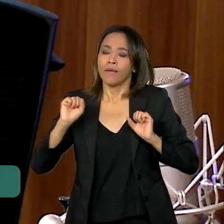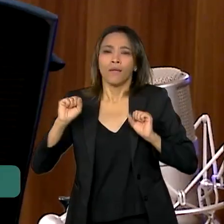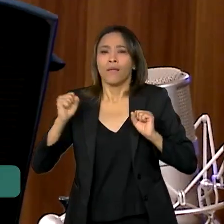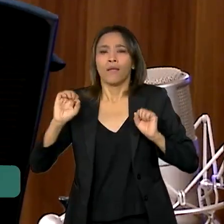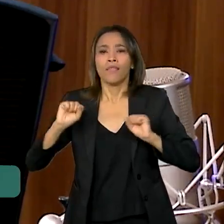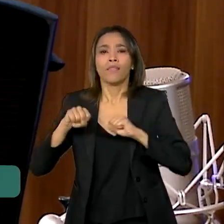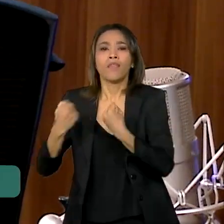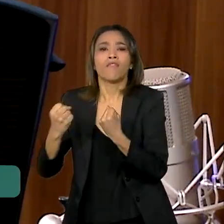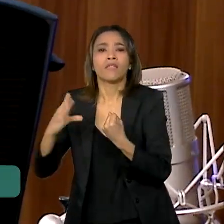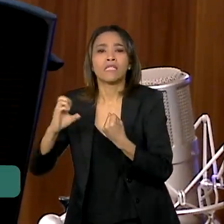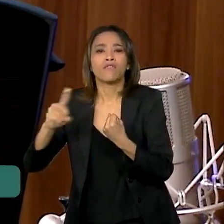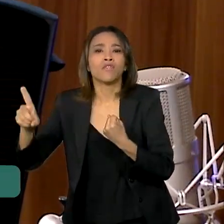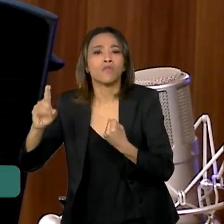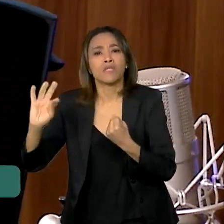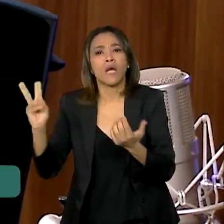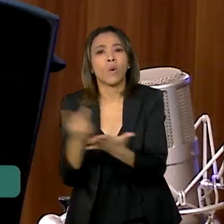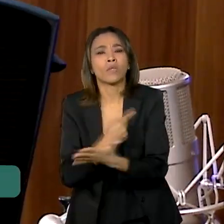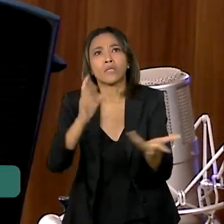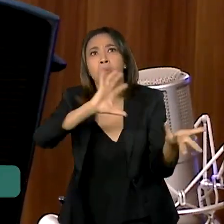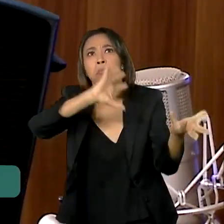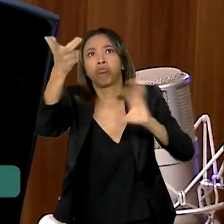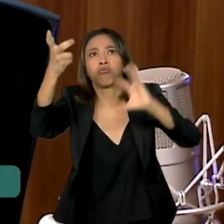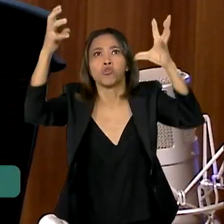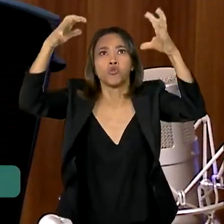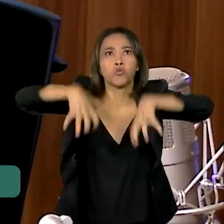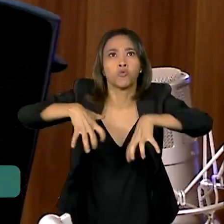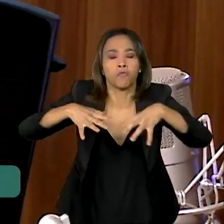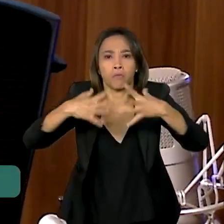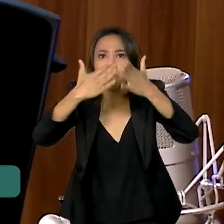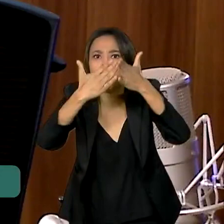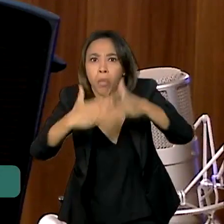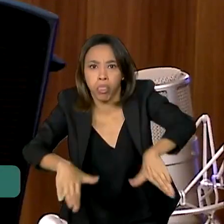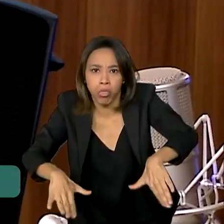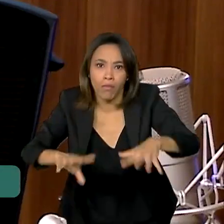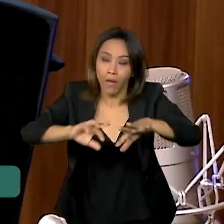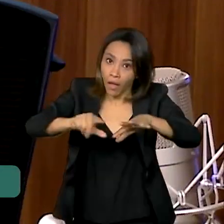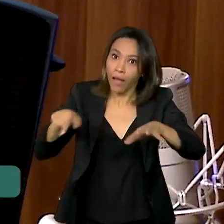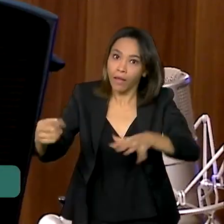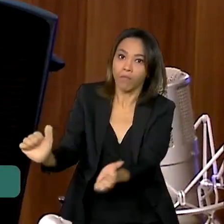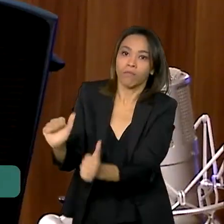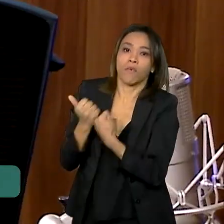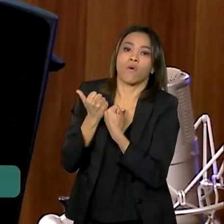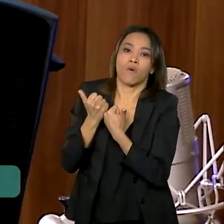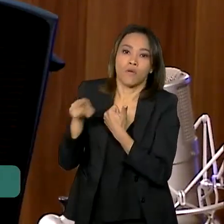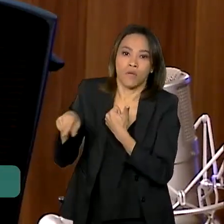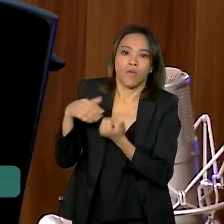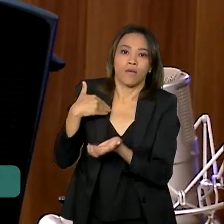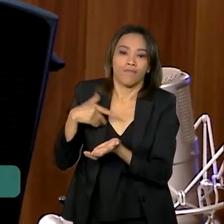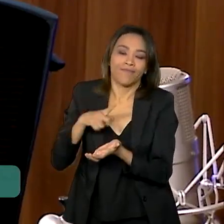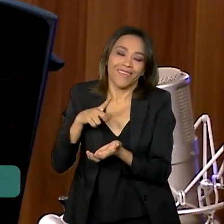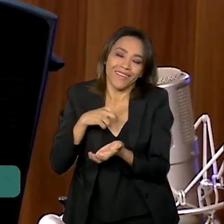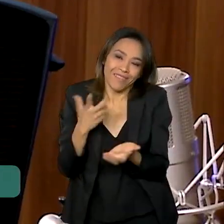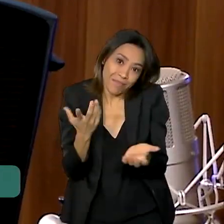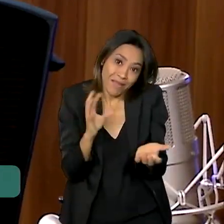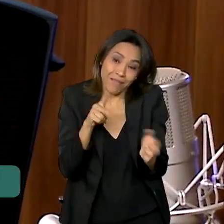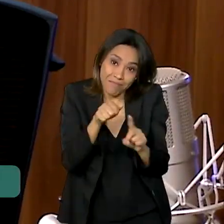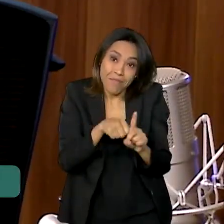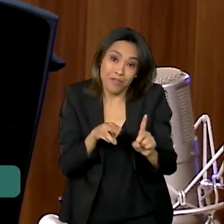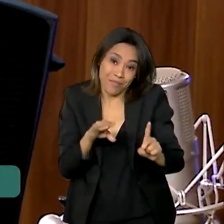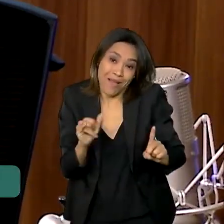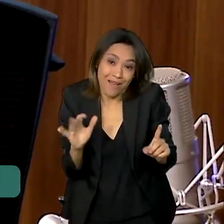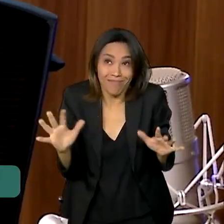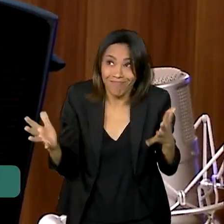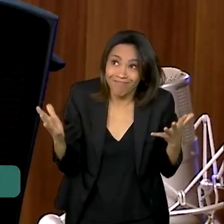né, alguma questão climática mais forte, maio é um mês que isso em geral não tende a acontecer, felizmente, né, mas de qualquer maneira também são